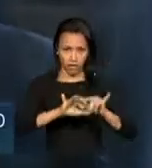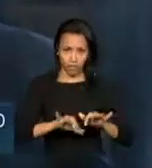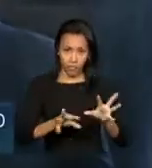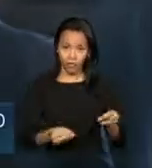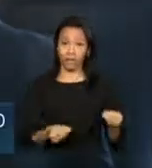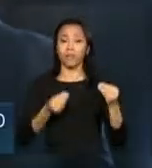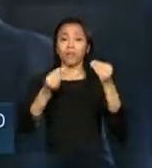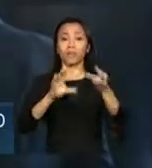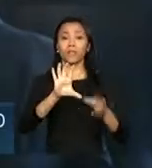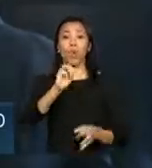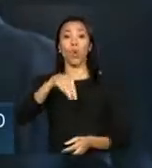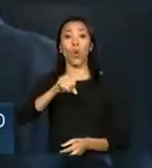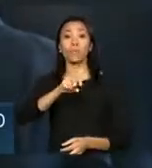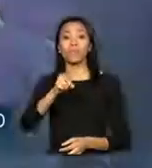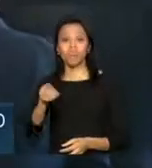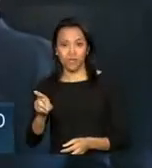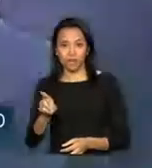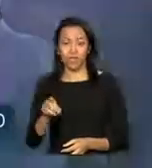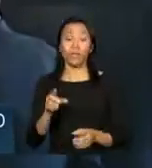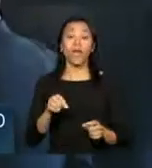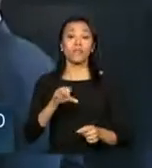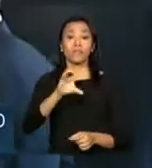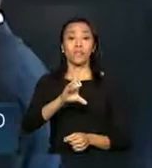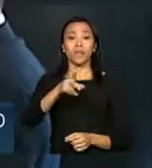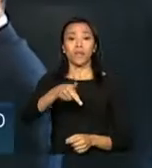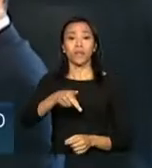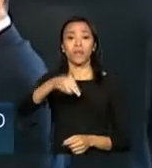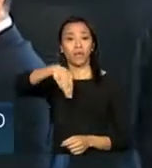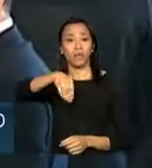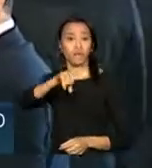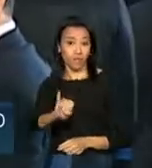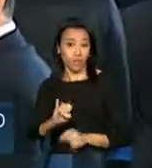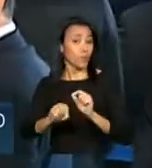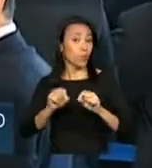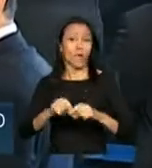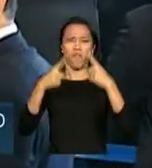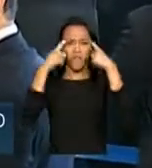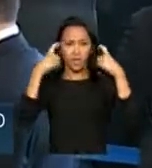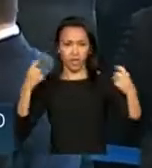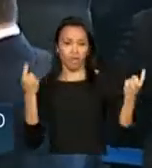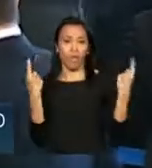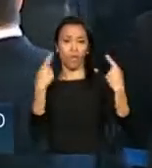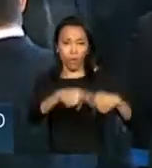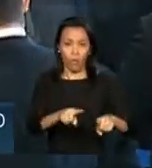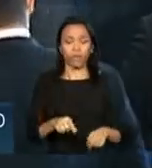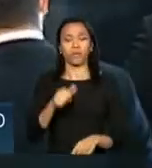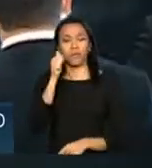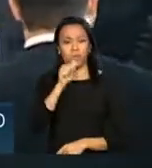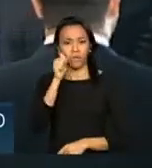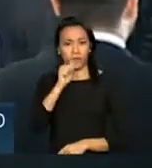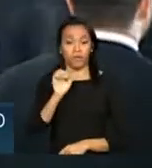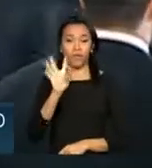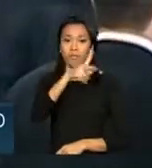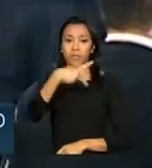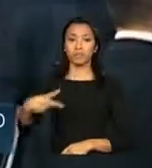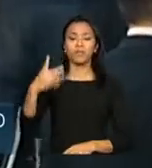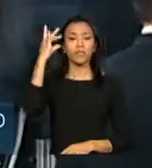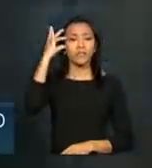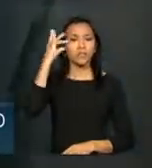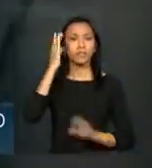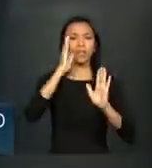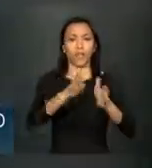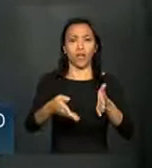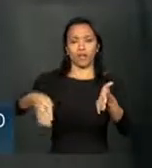Parlamentar Mista de Inquérito, a CPMI, da violência contra a mulher. A presidenta Dilma Rousseff acaba